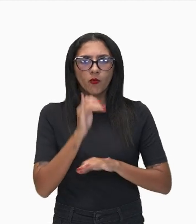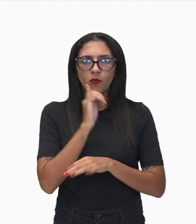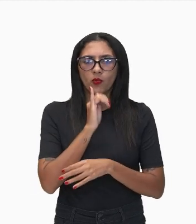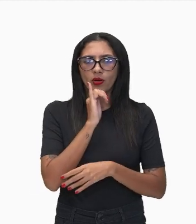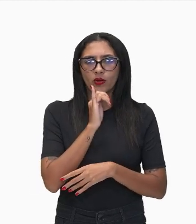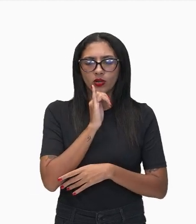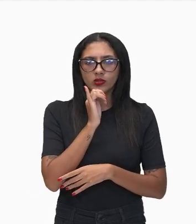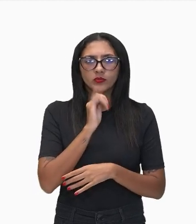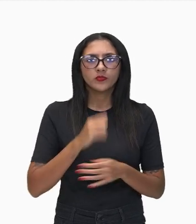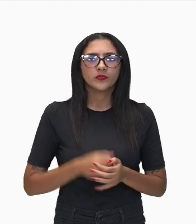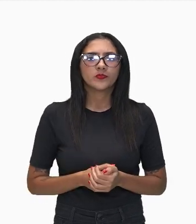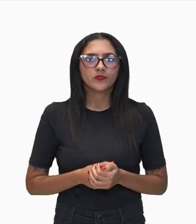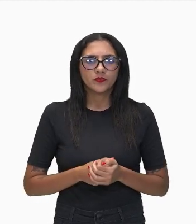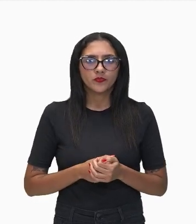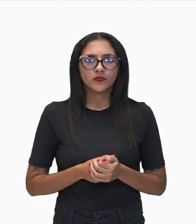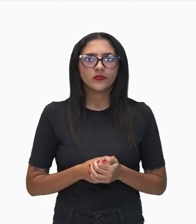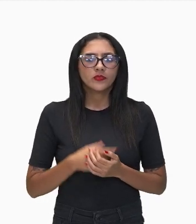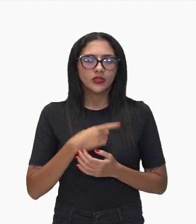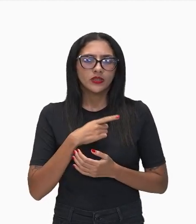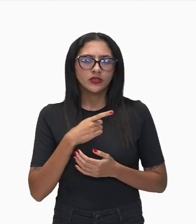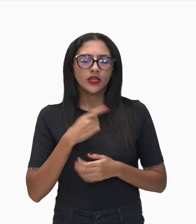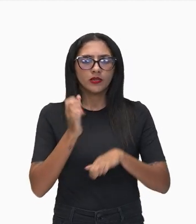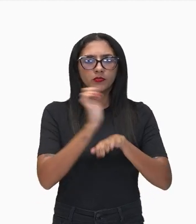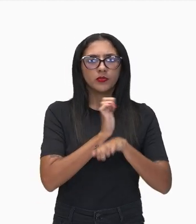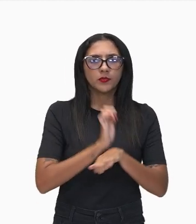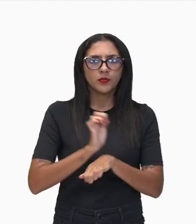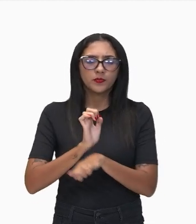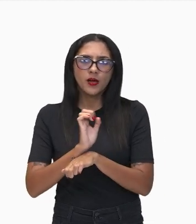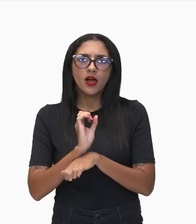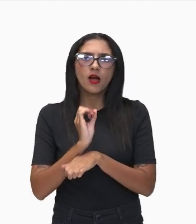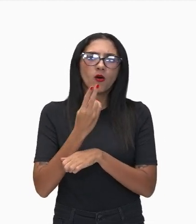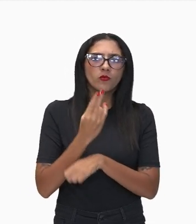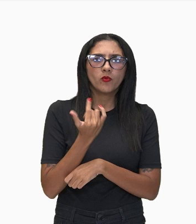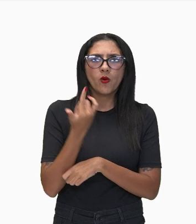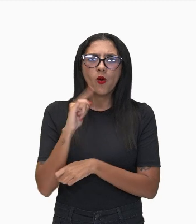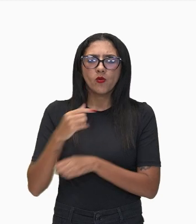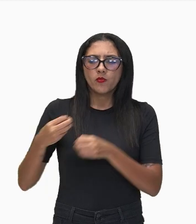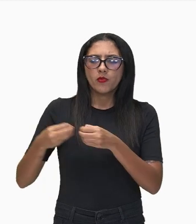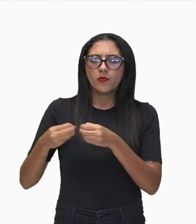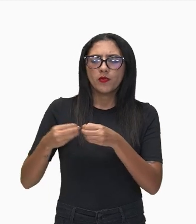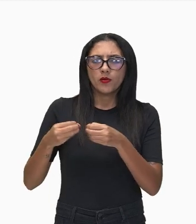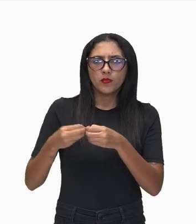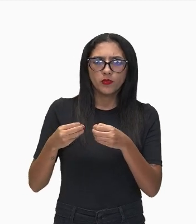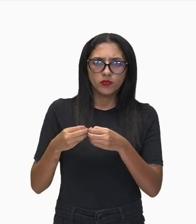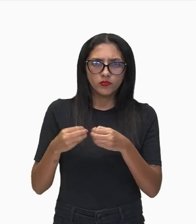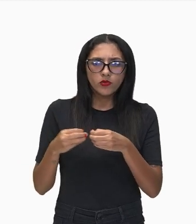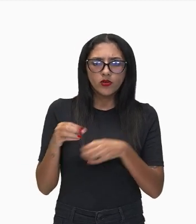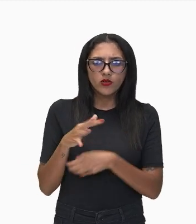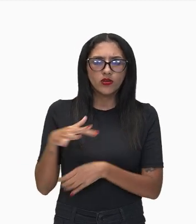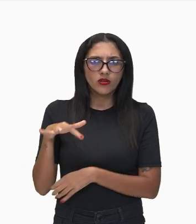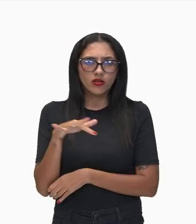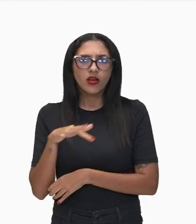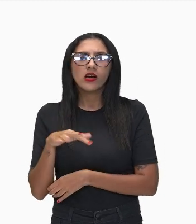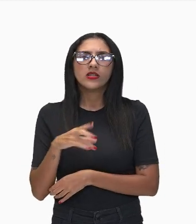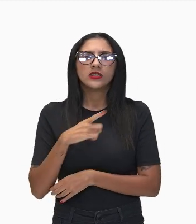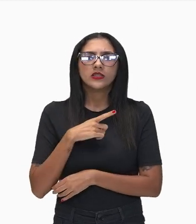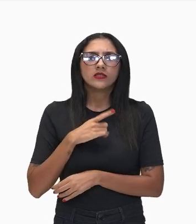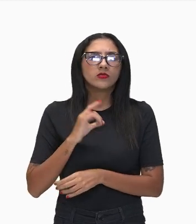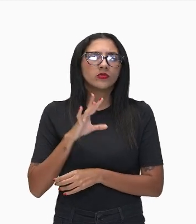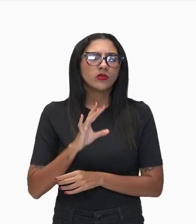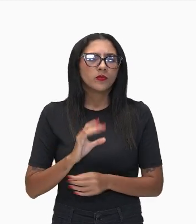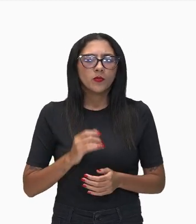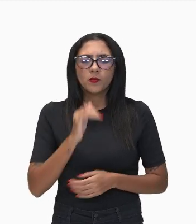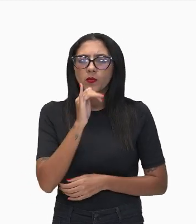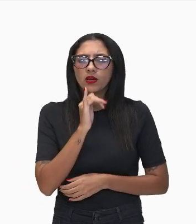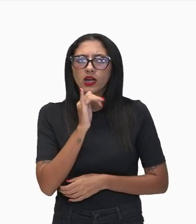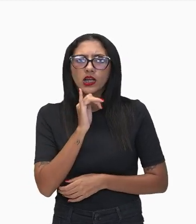né, os estados ou as províncias, né, os departamentos, eles exercem apenas os poderes